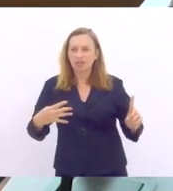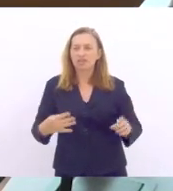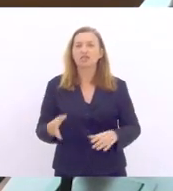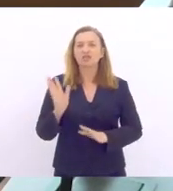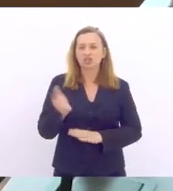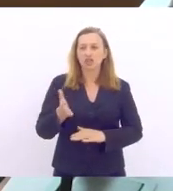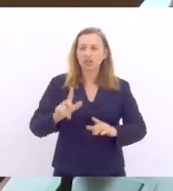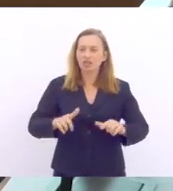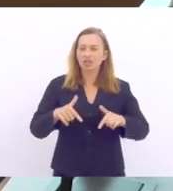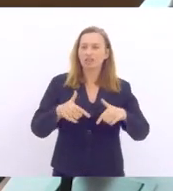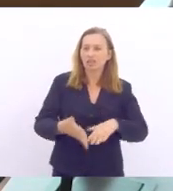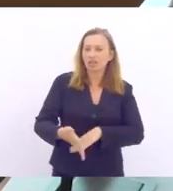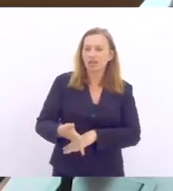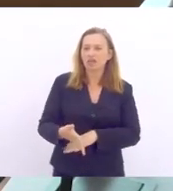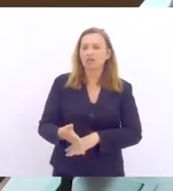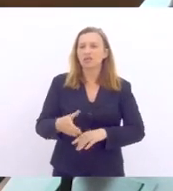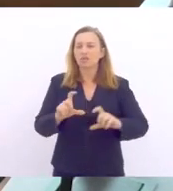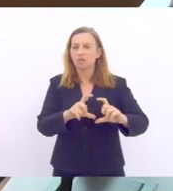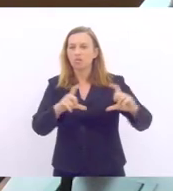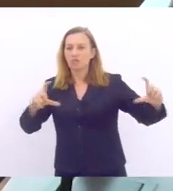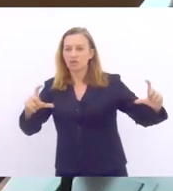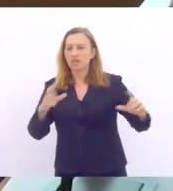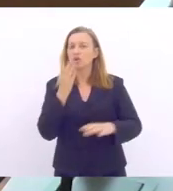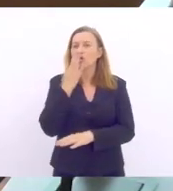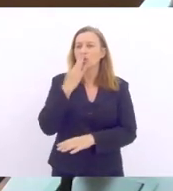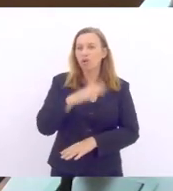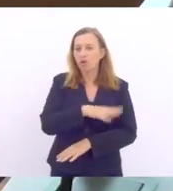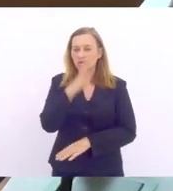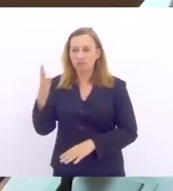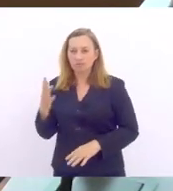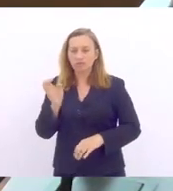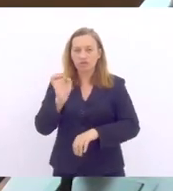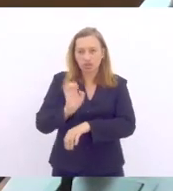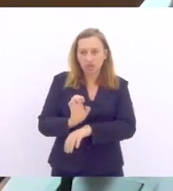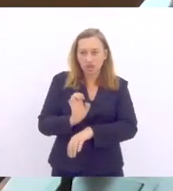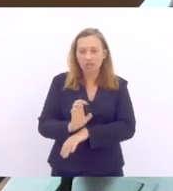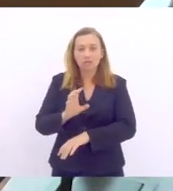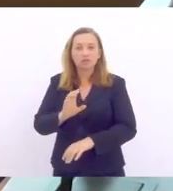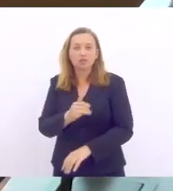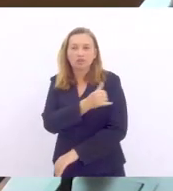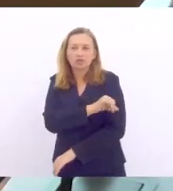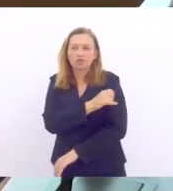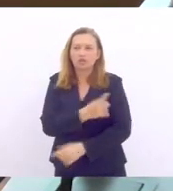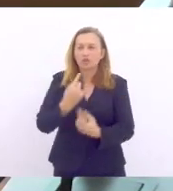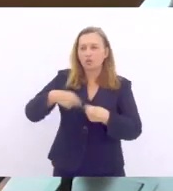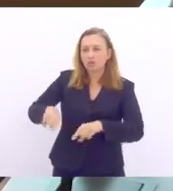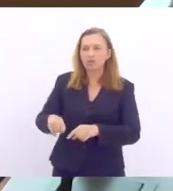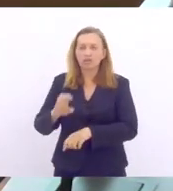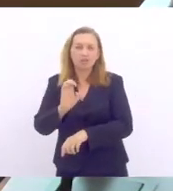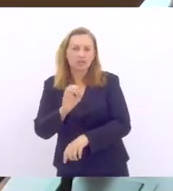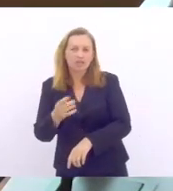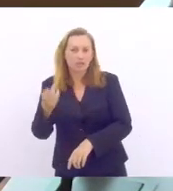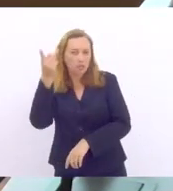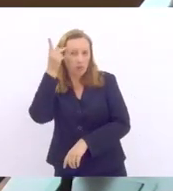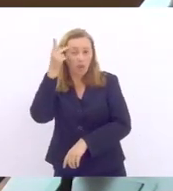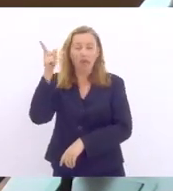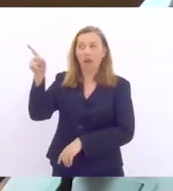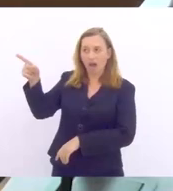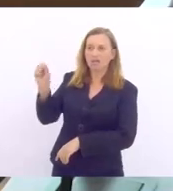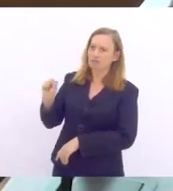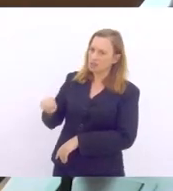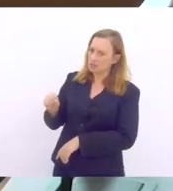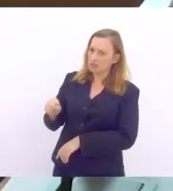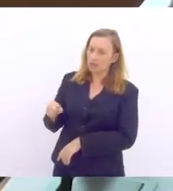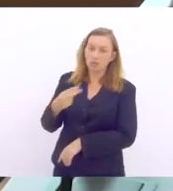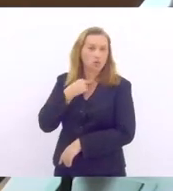faixa multicolor no estado. O estado do Rio de Janeiro, ao contrário de São Paulo, que lá sim, não